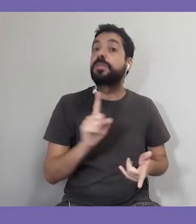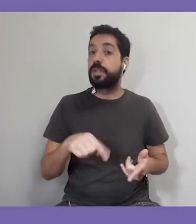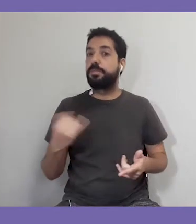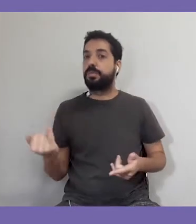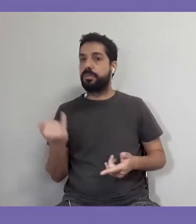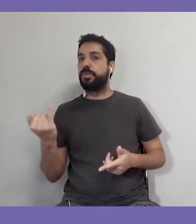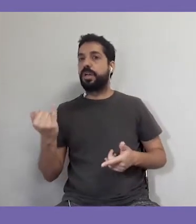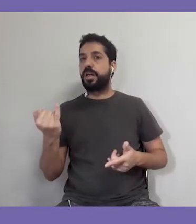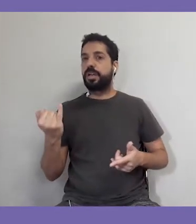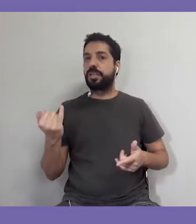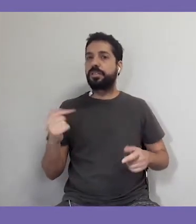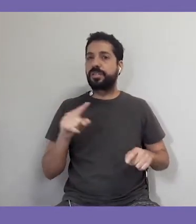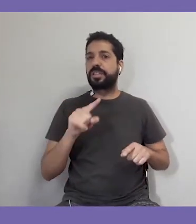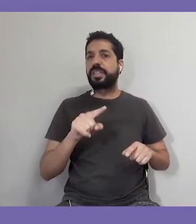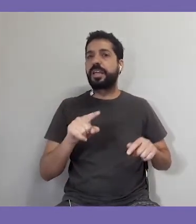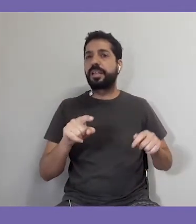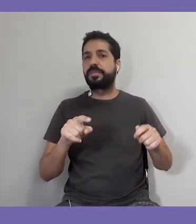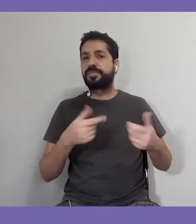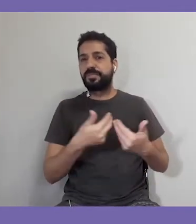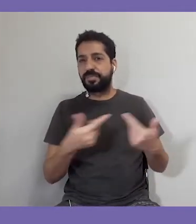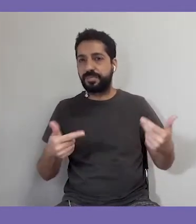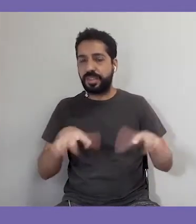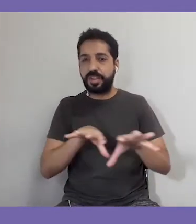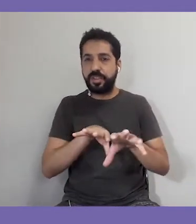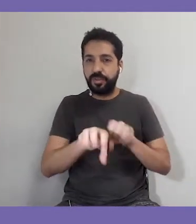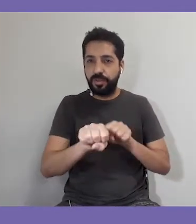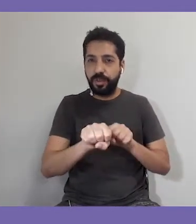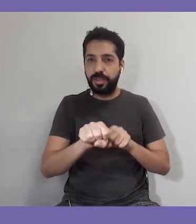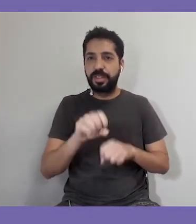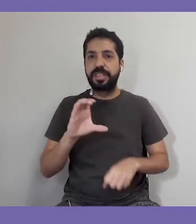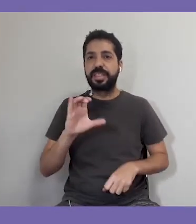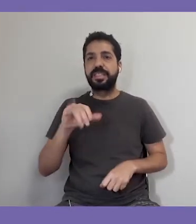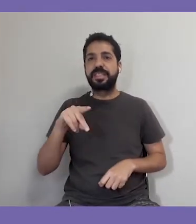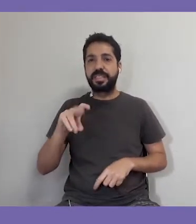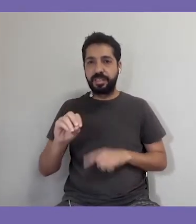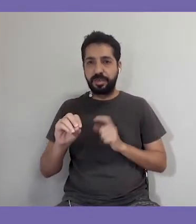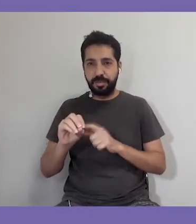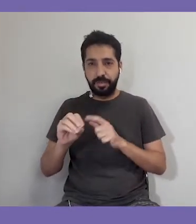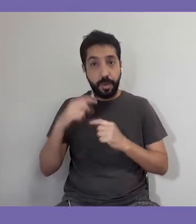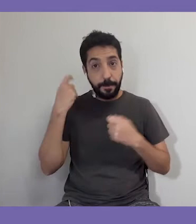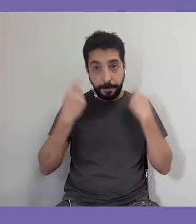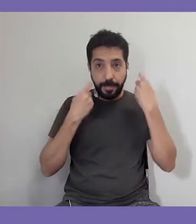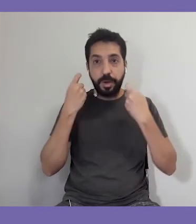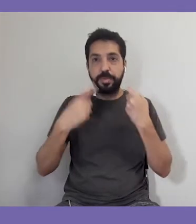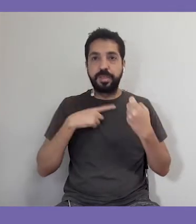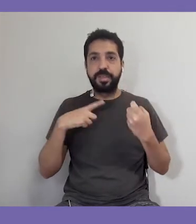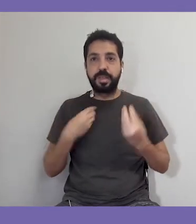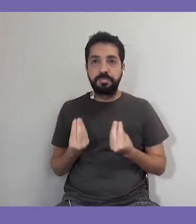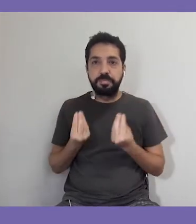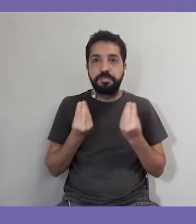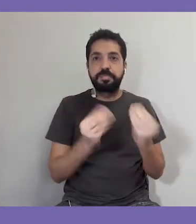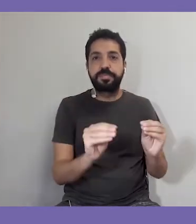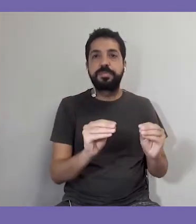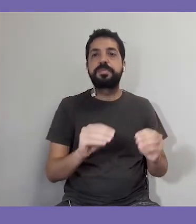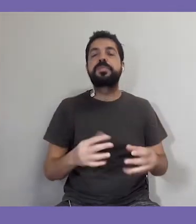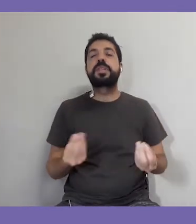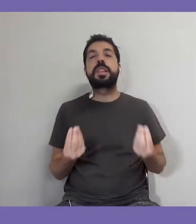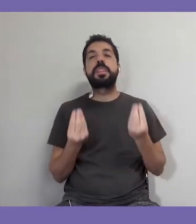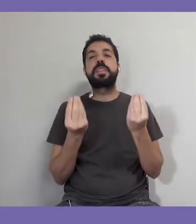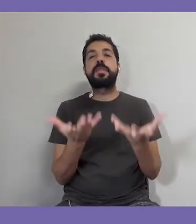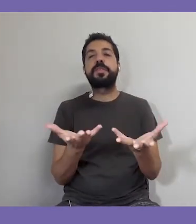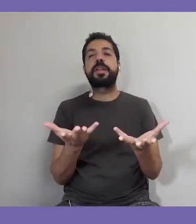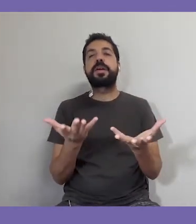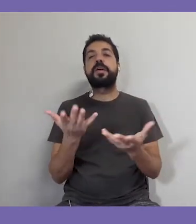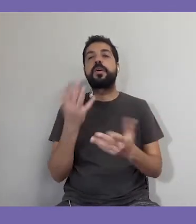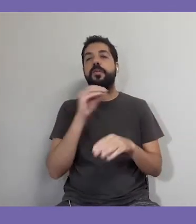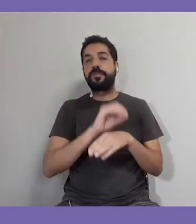importante também. Essas atividades formativas, né, que o Cine Cipó também se preocupa em sempre promover oficinas,